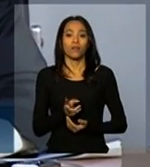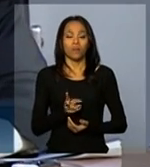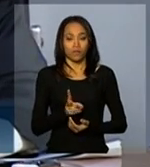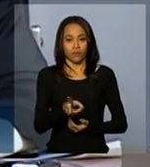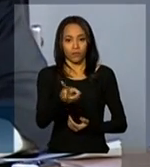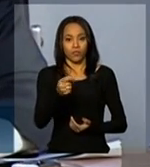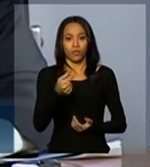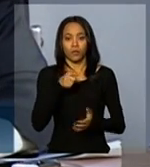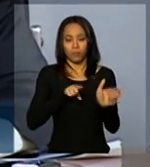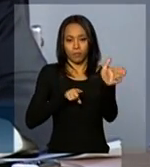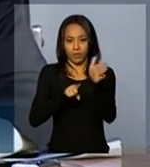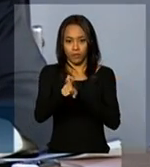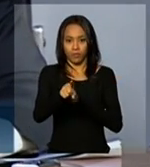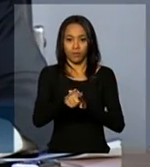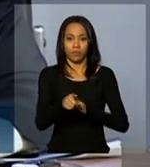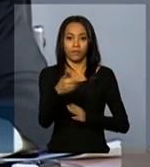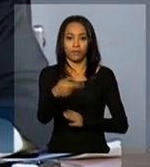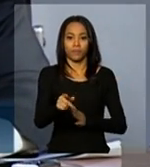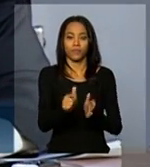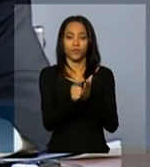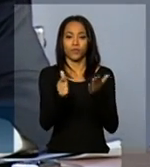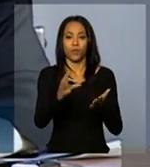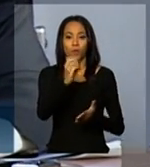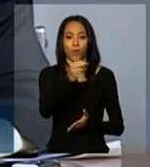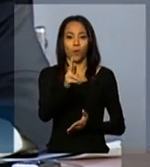do Correio Brasiliense.